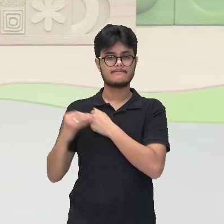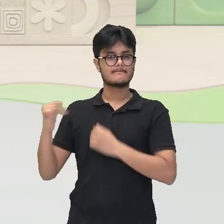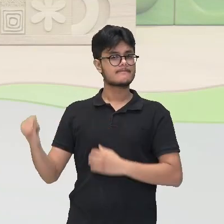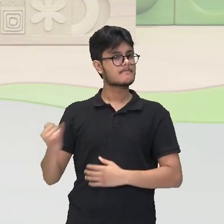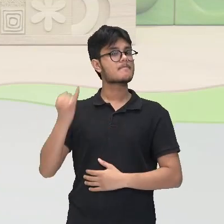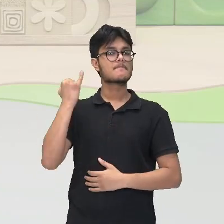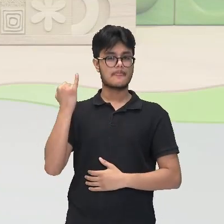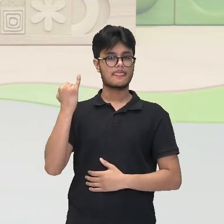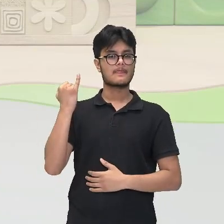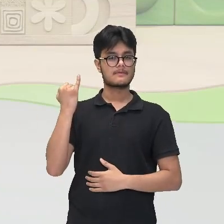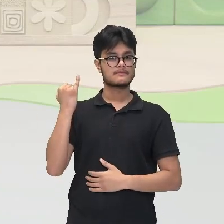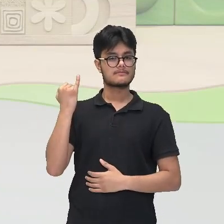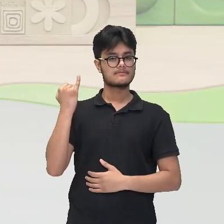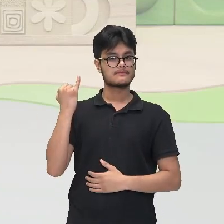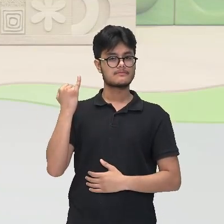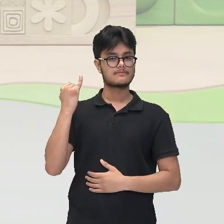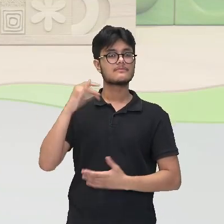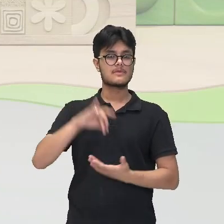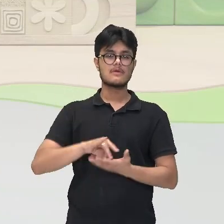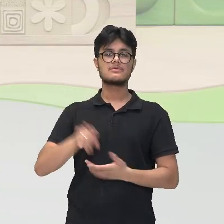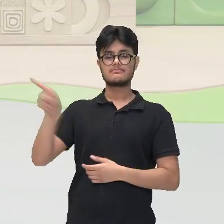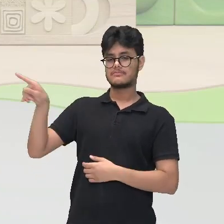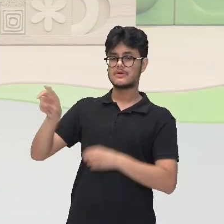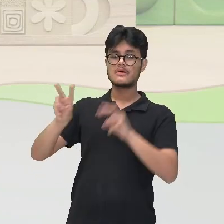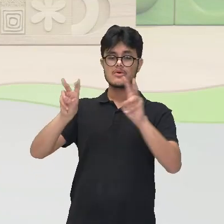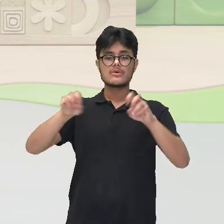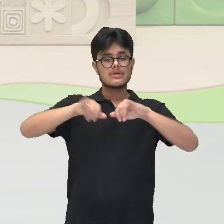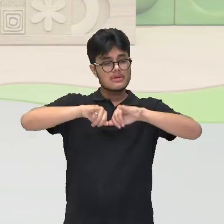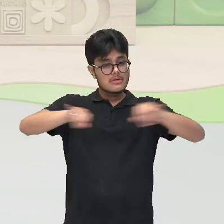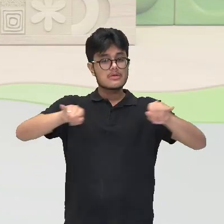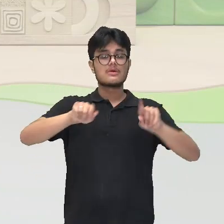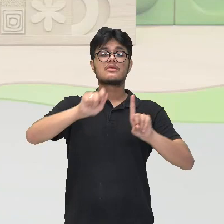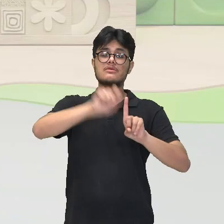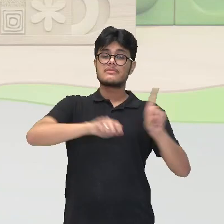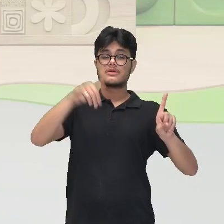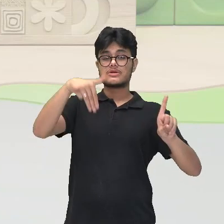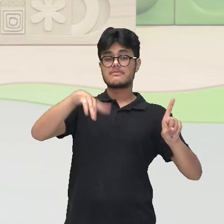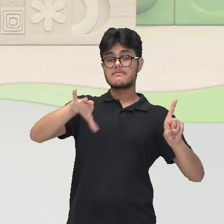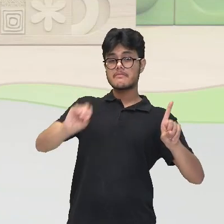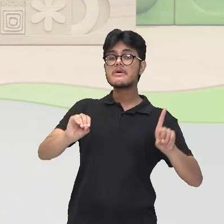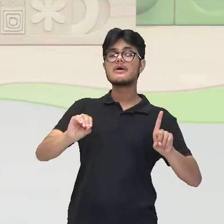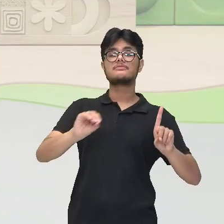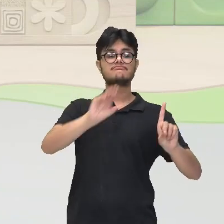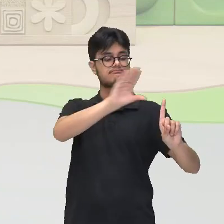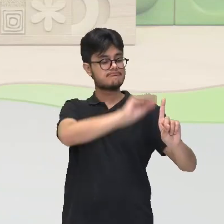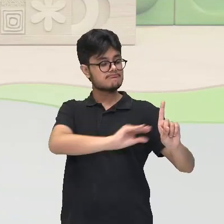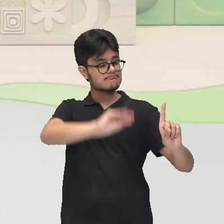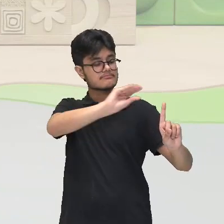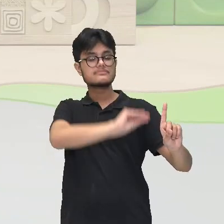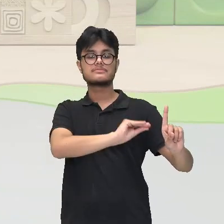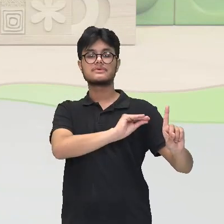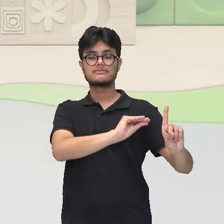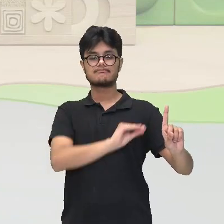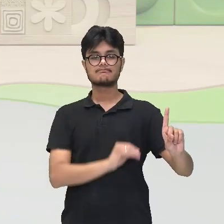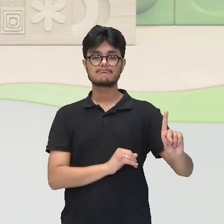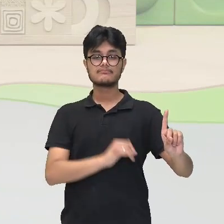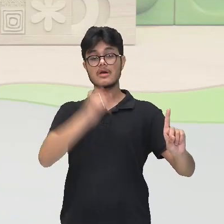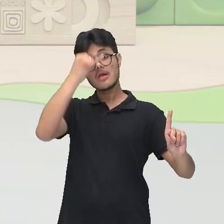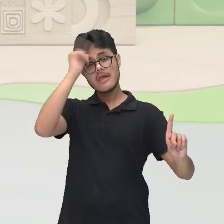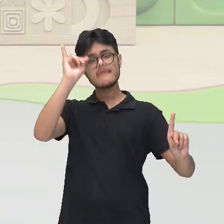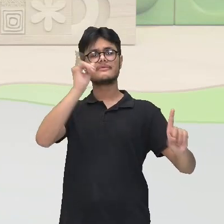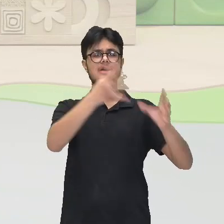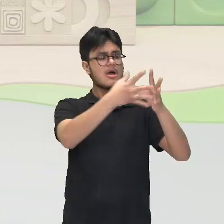é essa a base do Maio Laranja, é proteger as nossas crianças para que